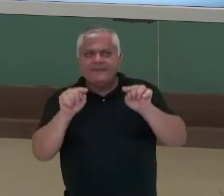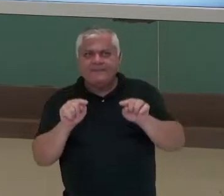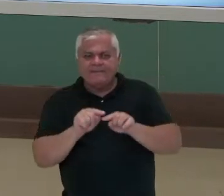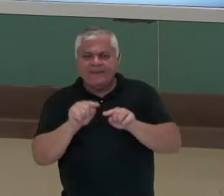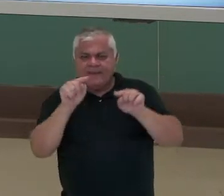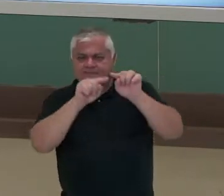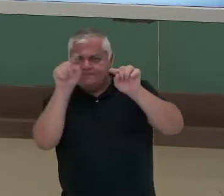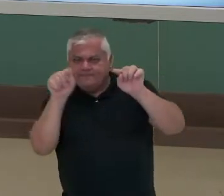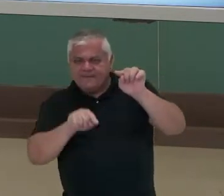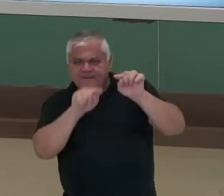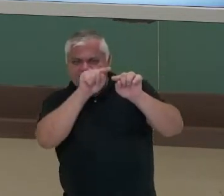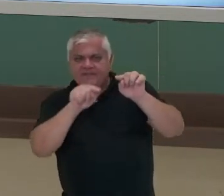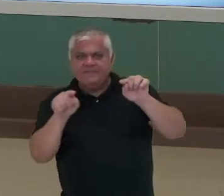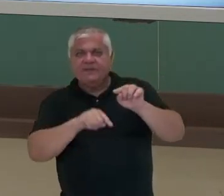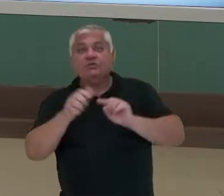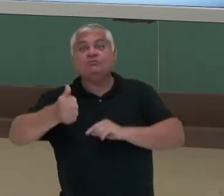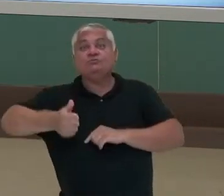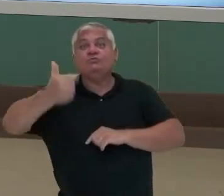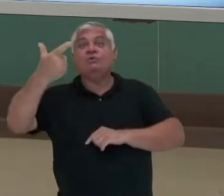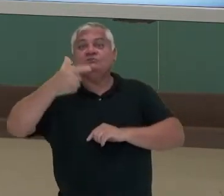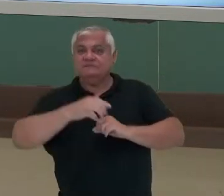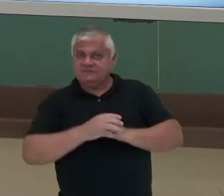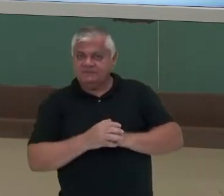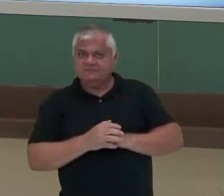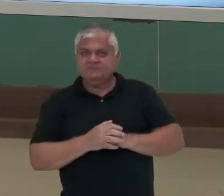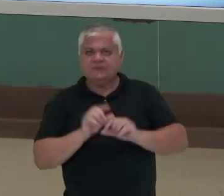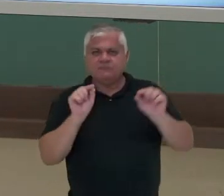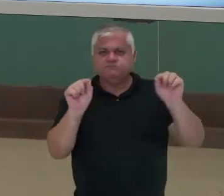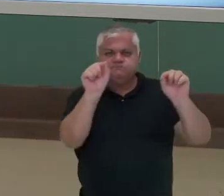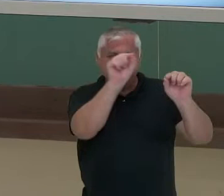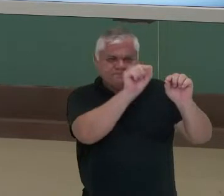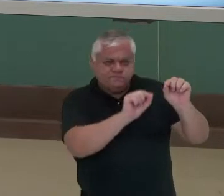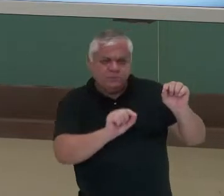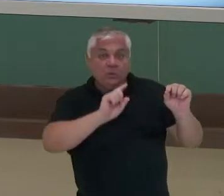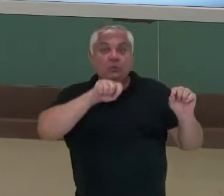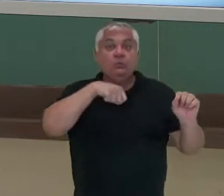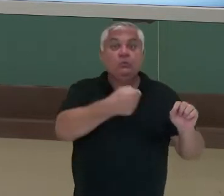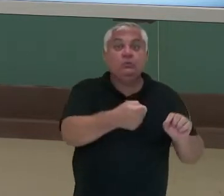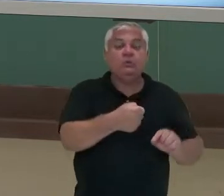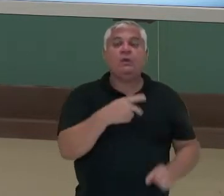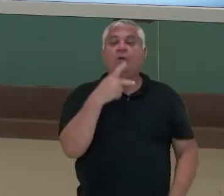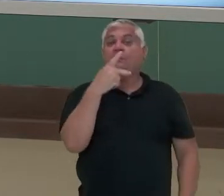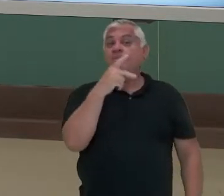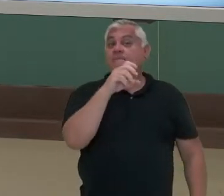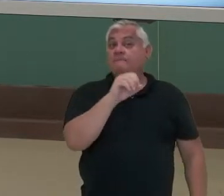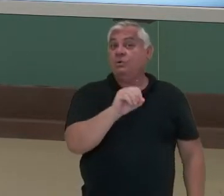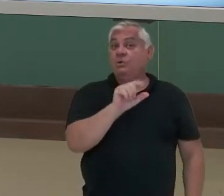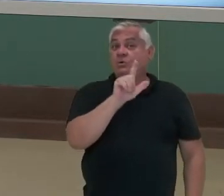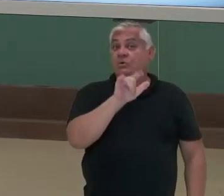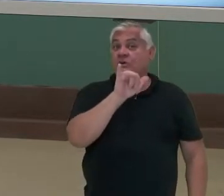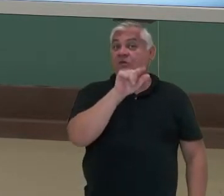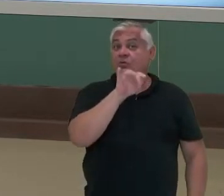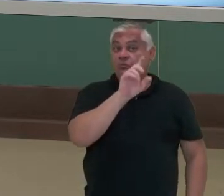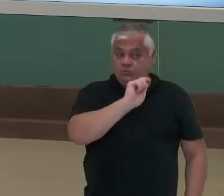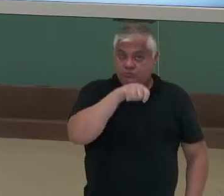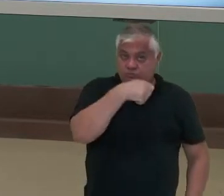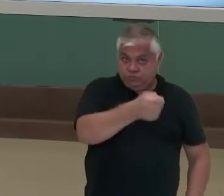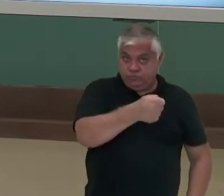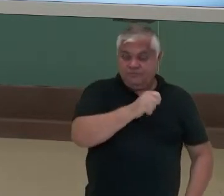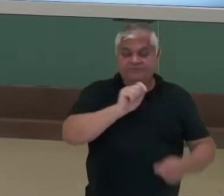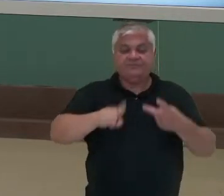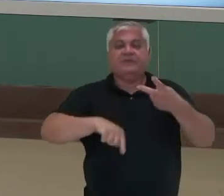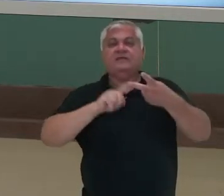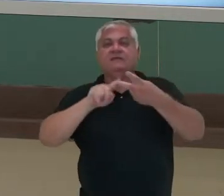dodecaedro, 12 lados. Quando nós falamos de não polígonos, é que nós vamos ter, veja, ó, que os lados deles, aqui não dá nem para